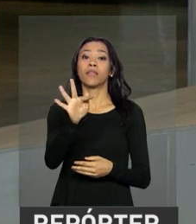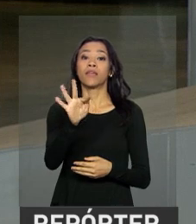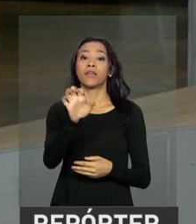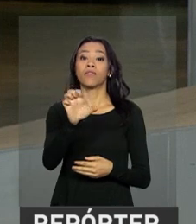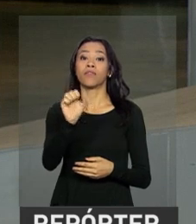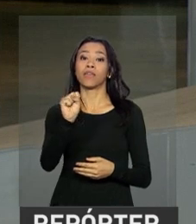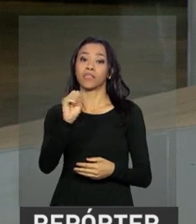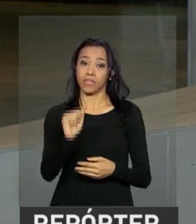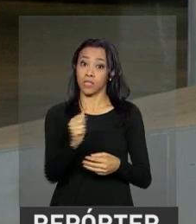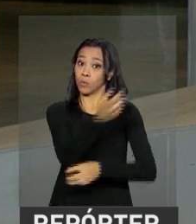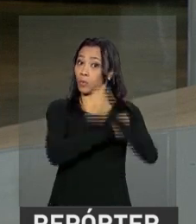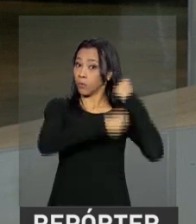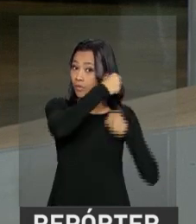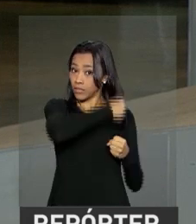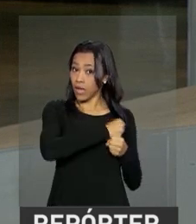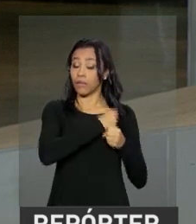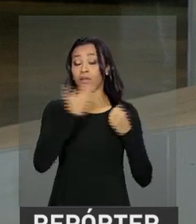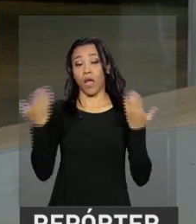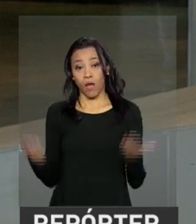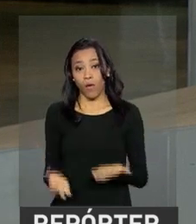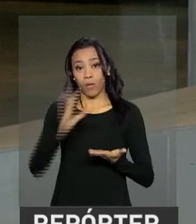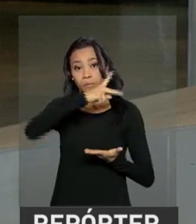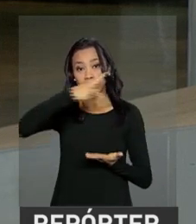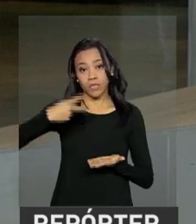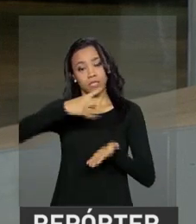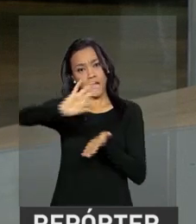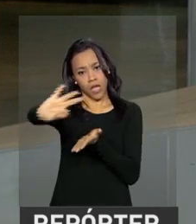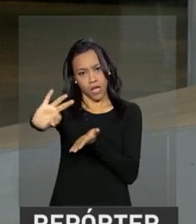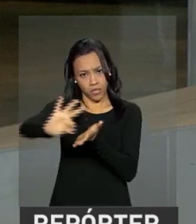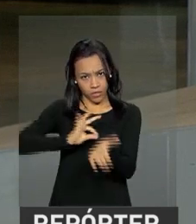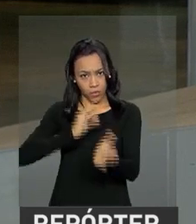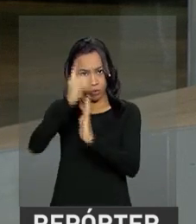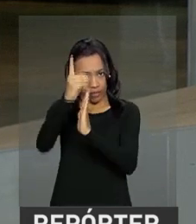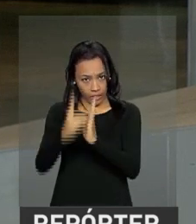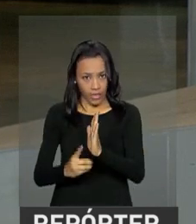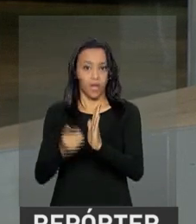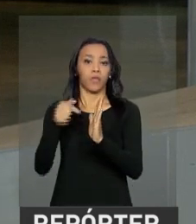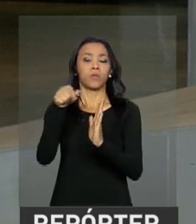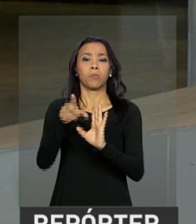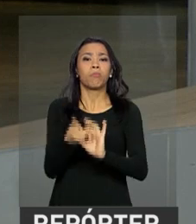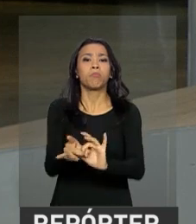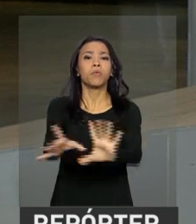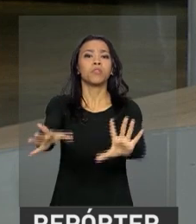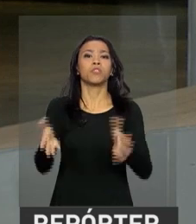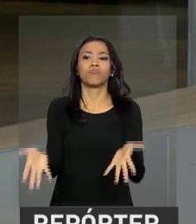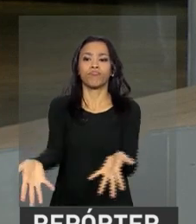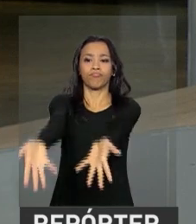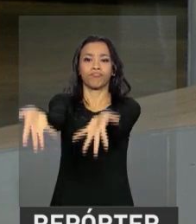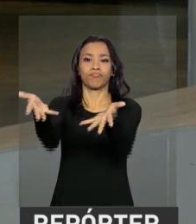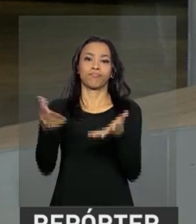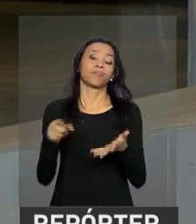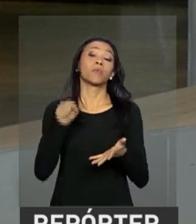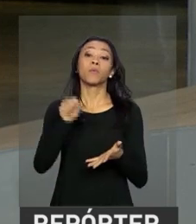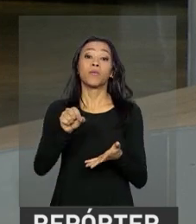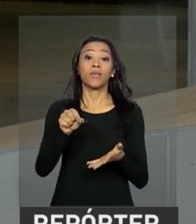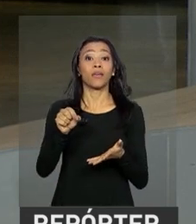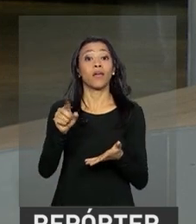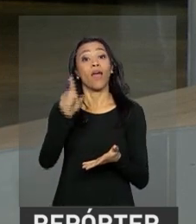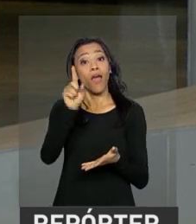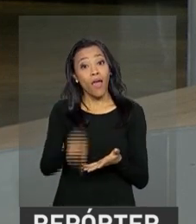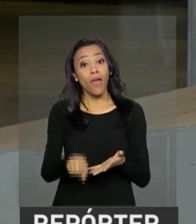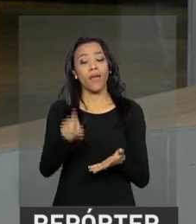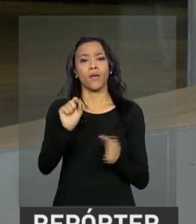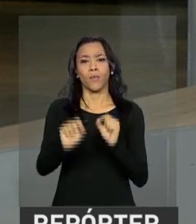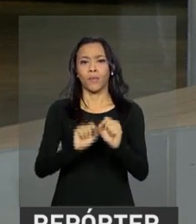passado. E ao assinar esse decreto, o presidente em exercício, Michel Temer, afirmou que é preciso, abre aspas,